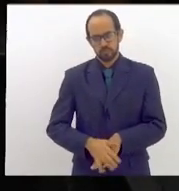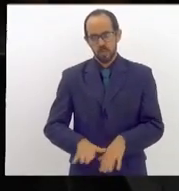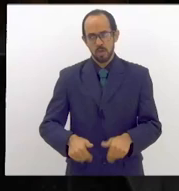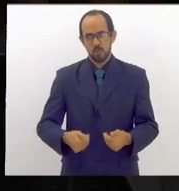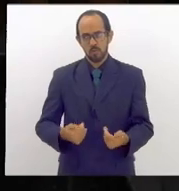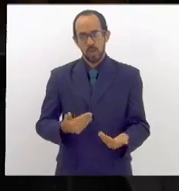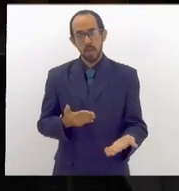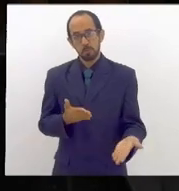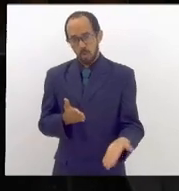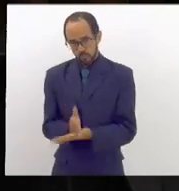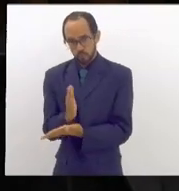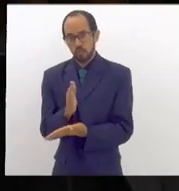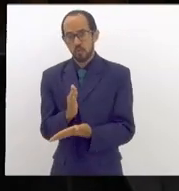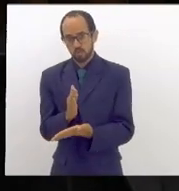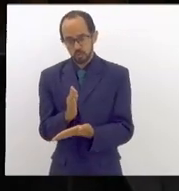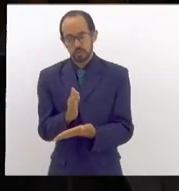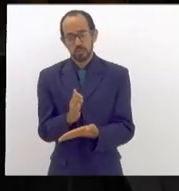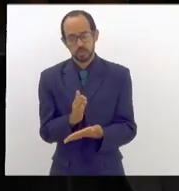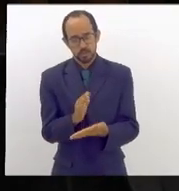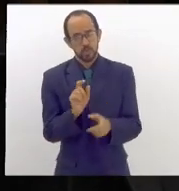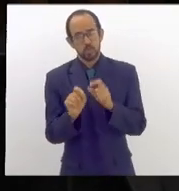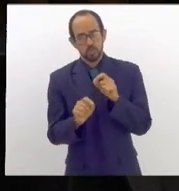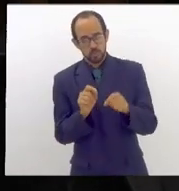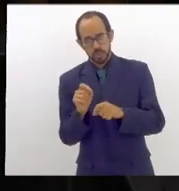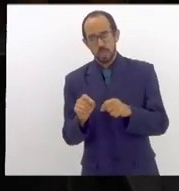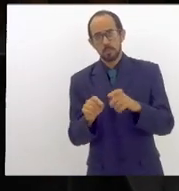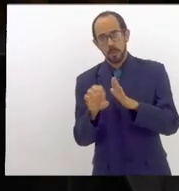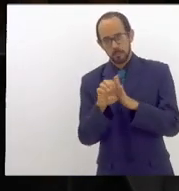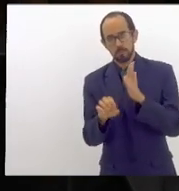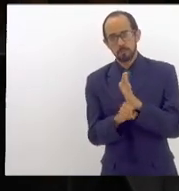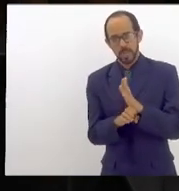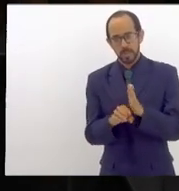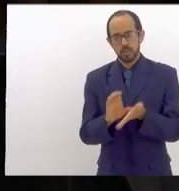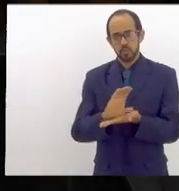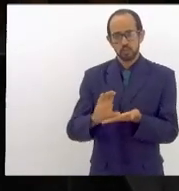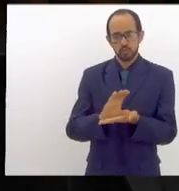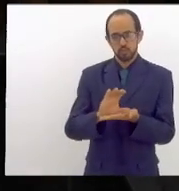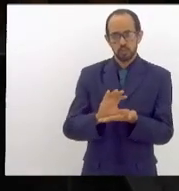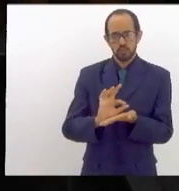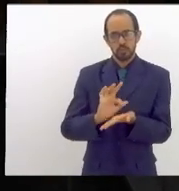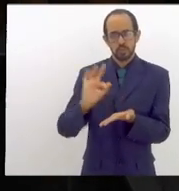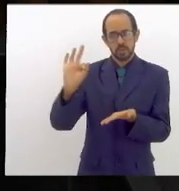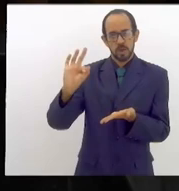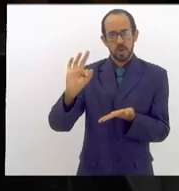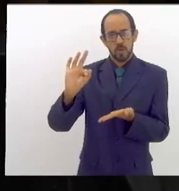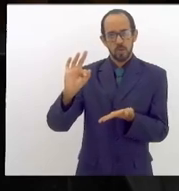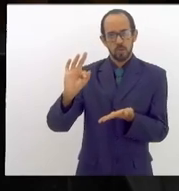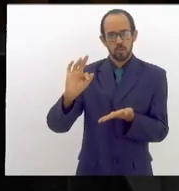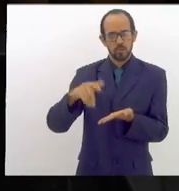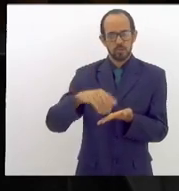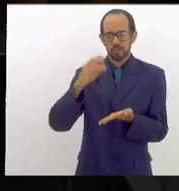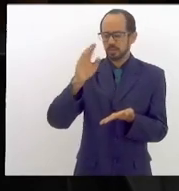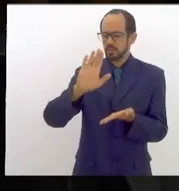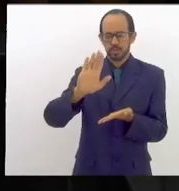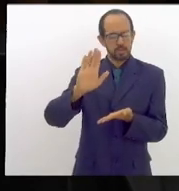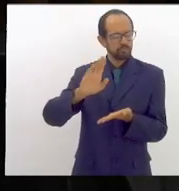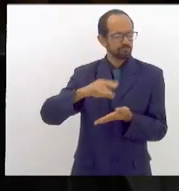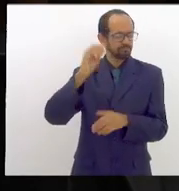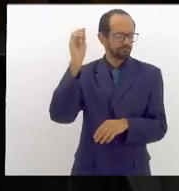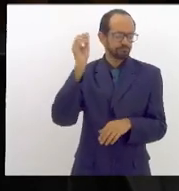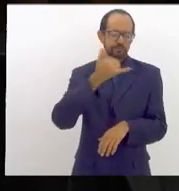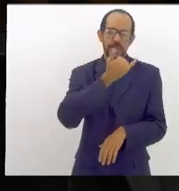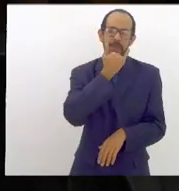foi aprovada uma emenda constitucional federal que isentou o governo dessas vinculações constitucionais federais